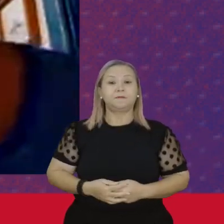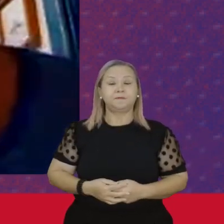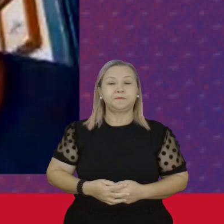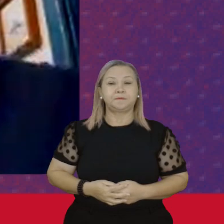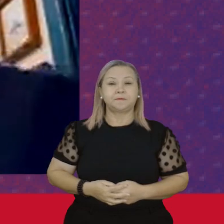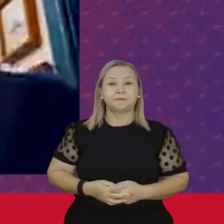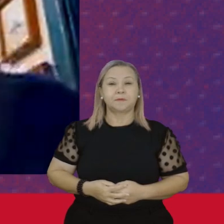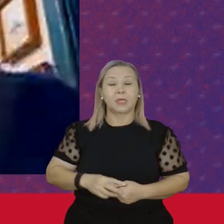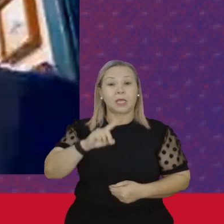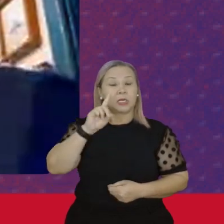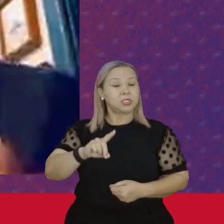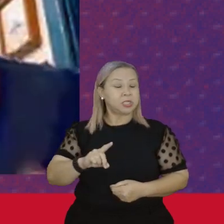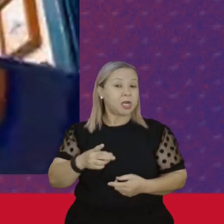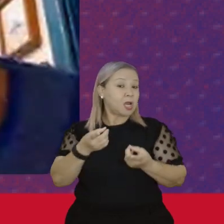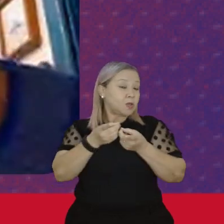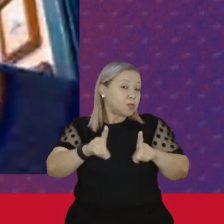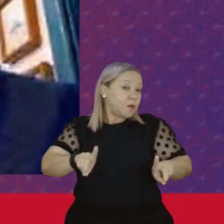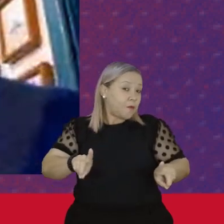me divorciar,